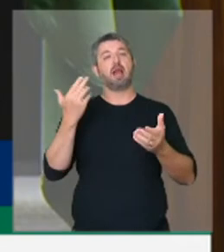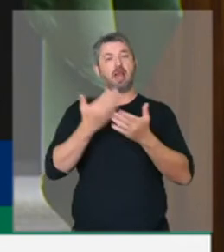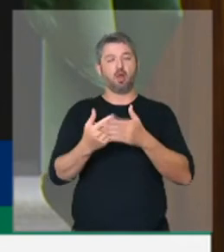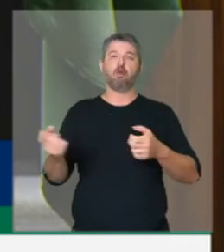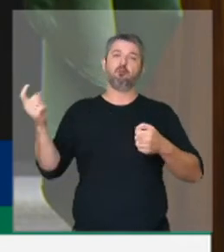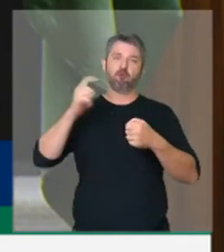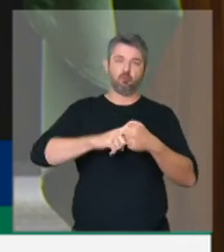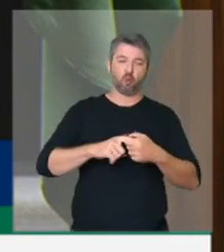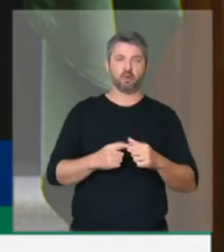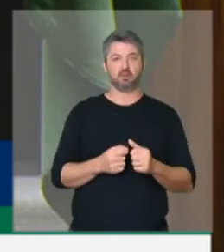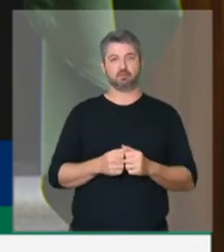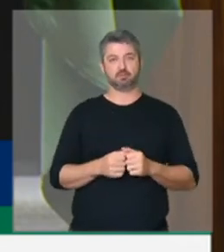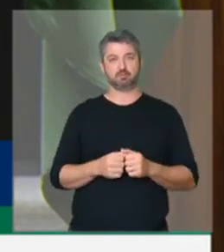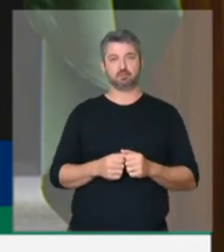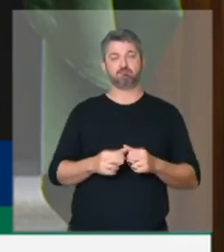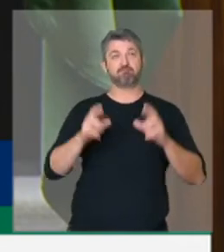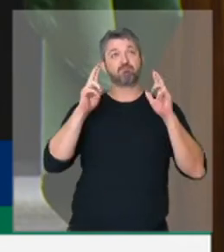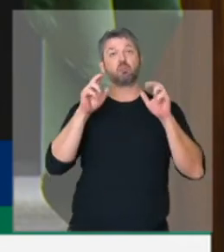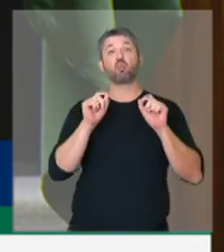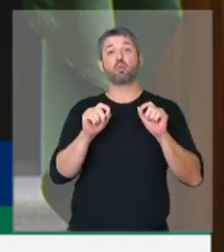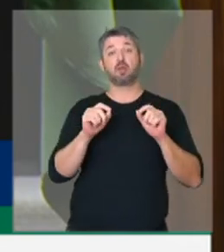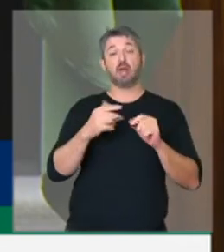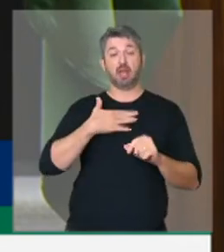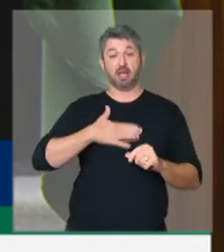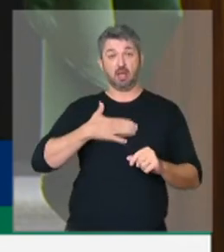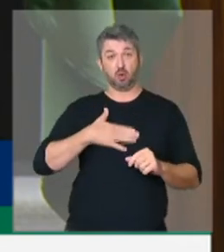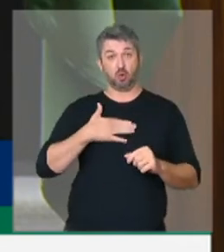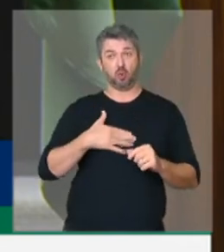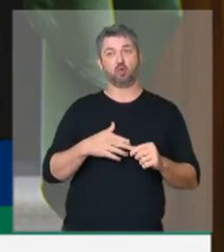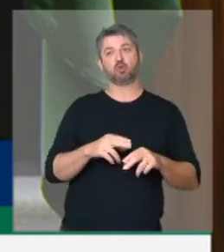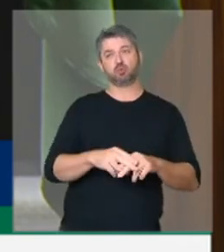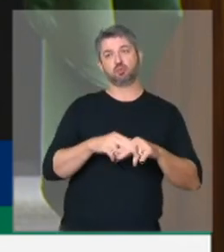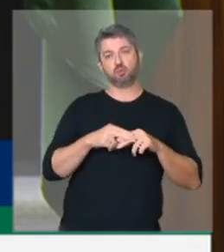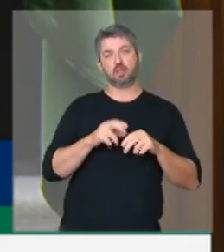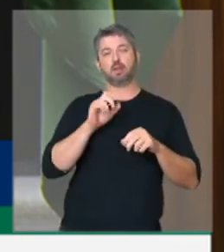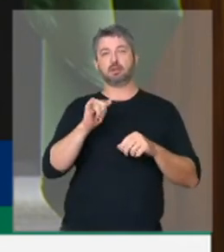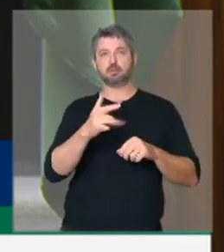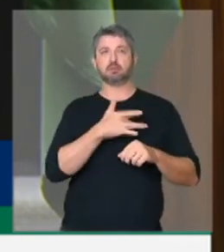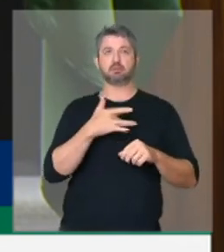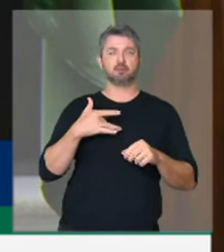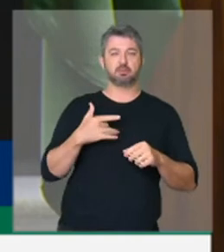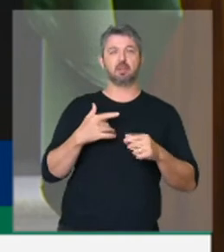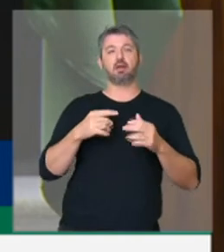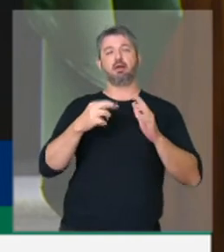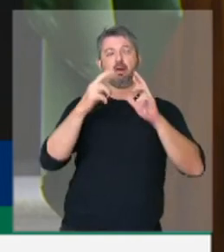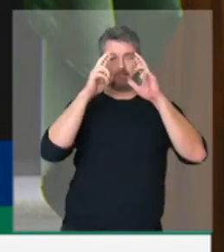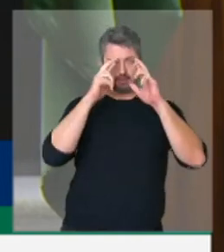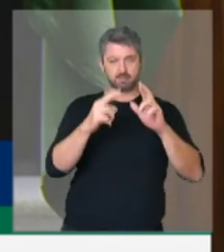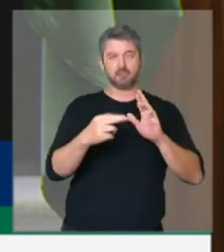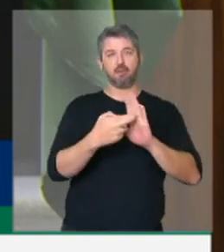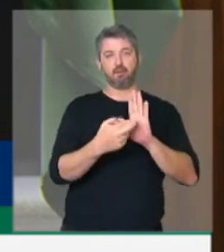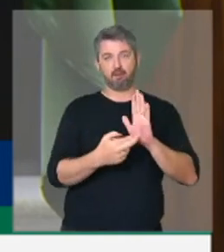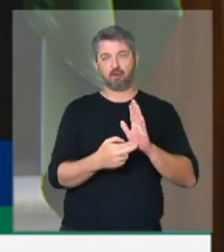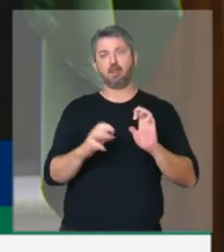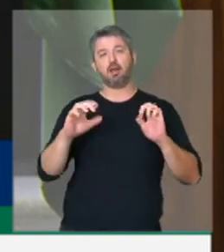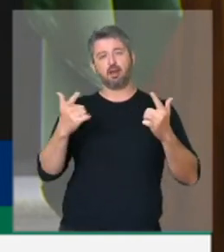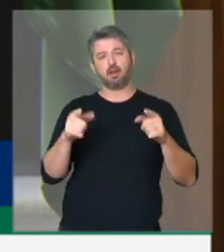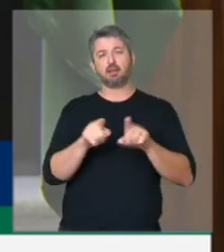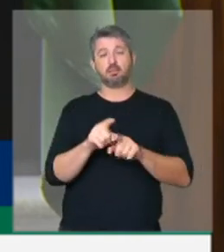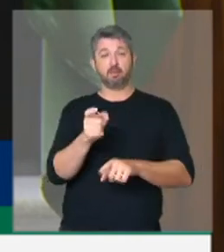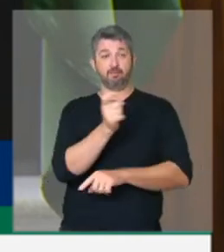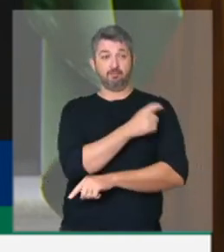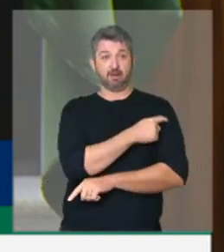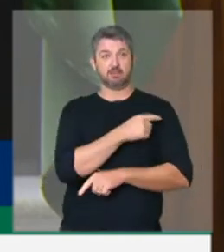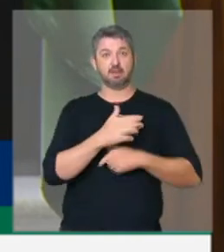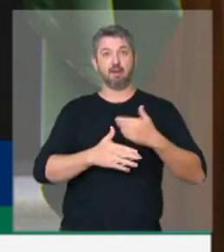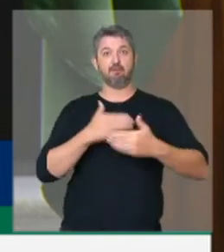nossa expectativa é que, a partir de agosto, com as condições sanitárias, com os protocolos respeitados e, logicamente, a vacinação